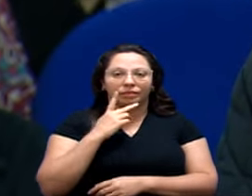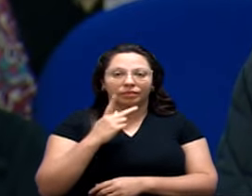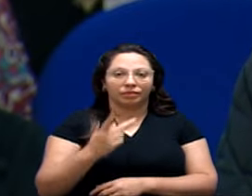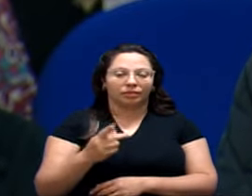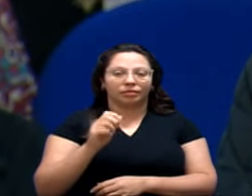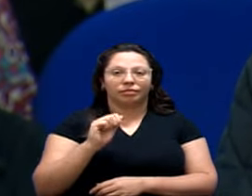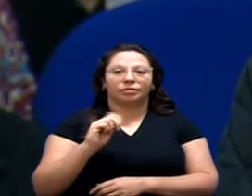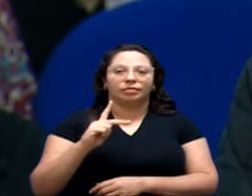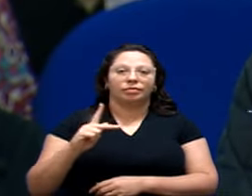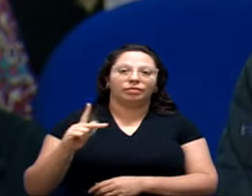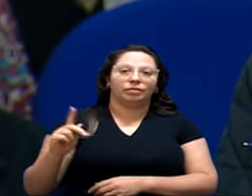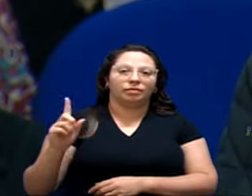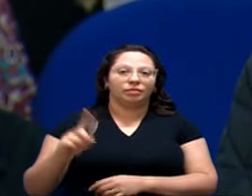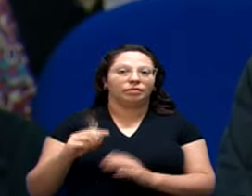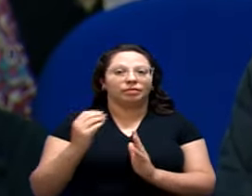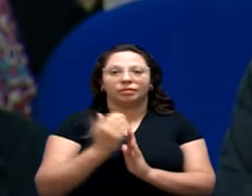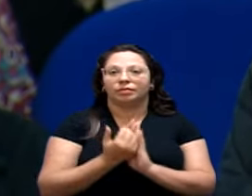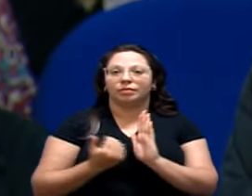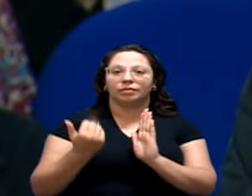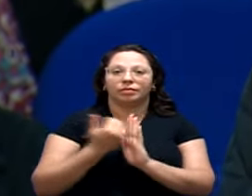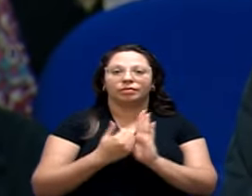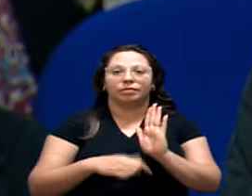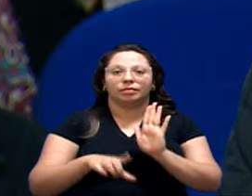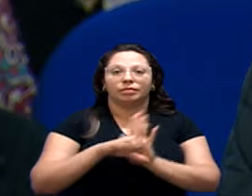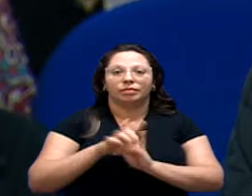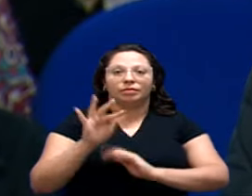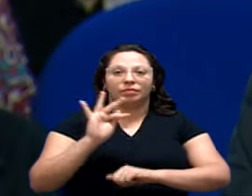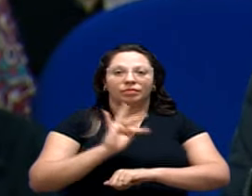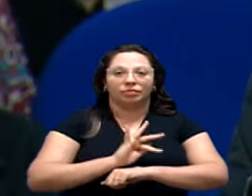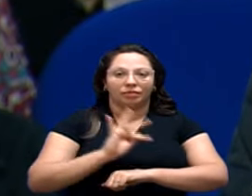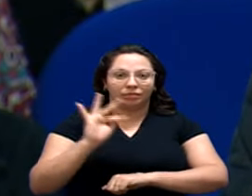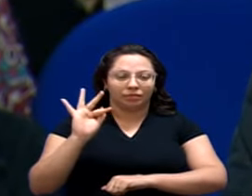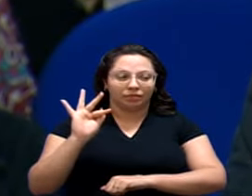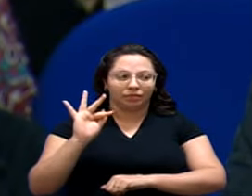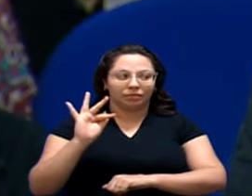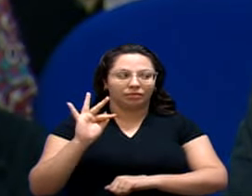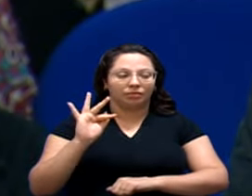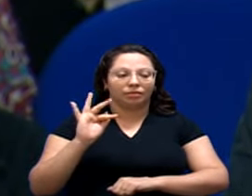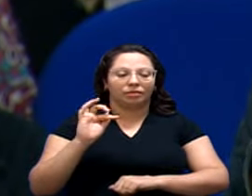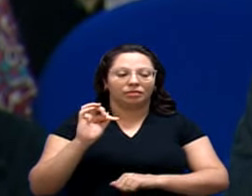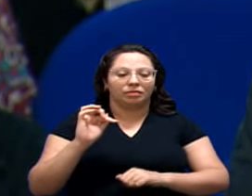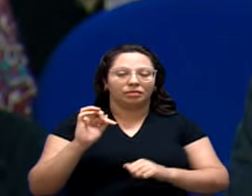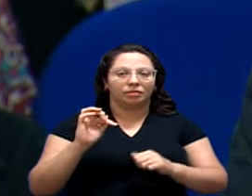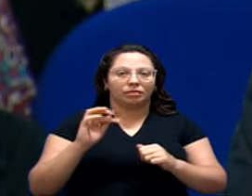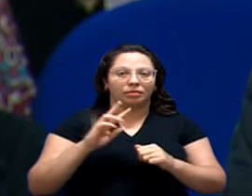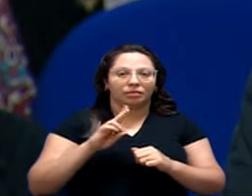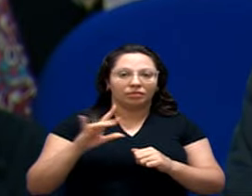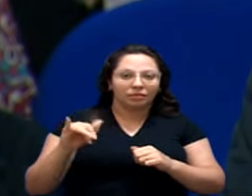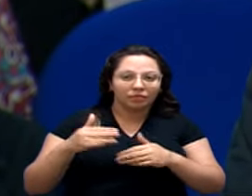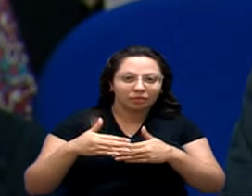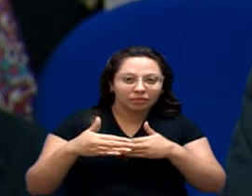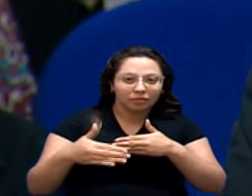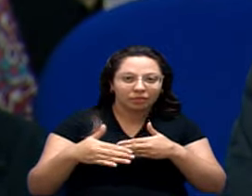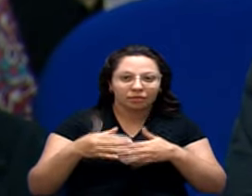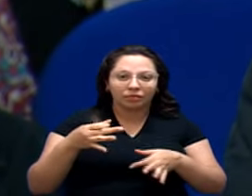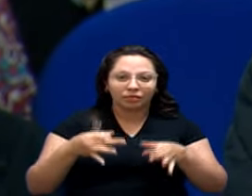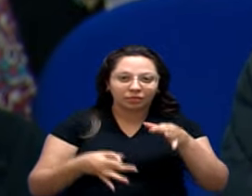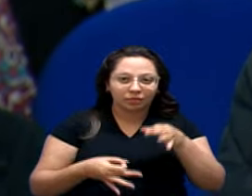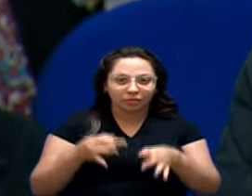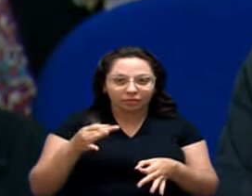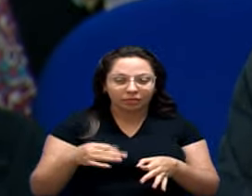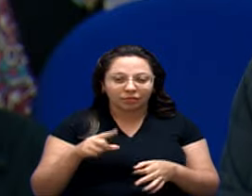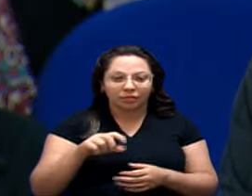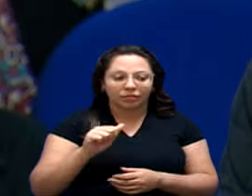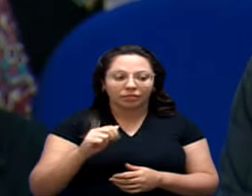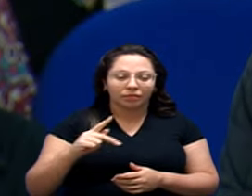essas apps elas vão além da lei federal isso não vai trazer numa judicialização com que essa app